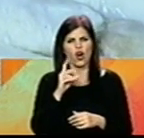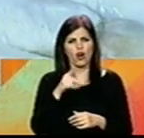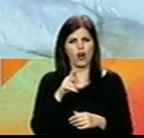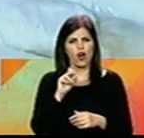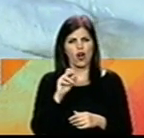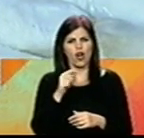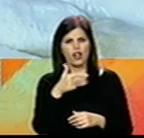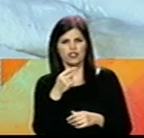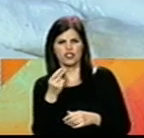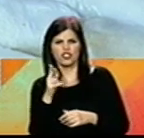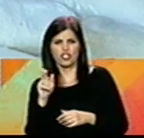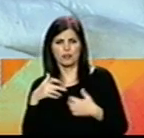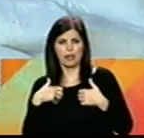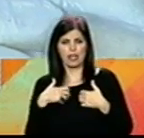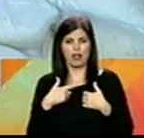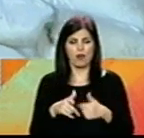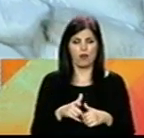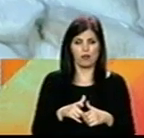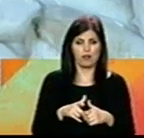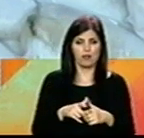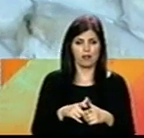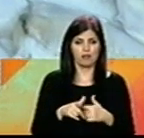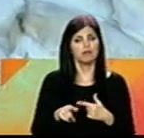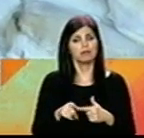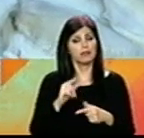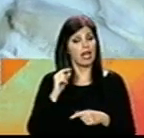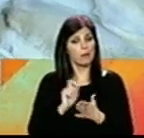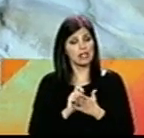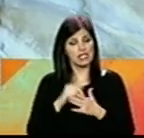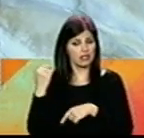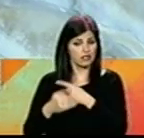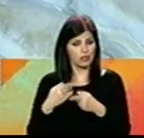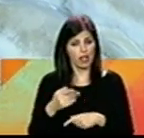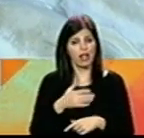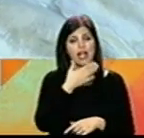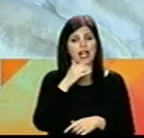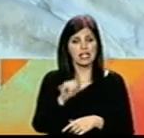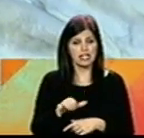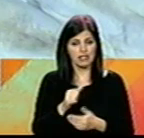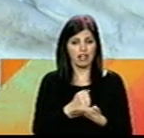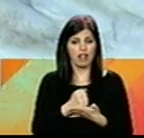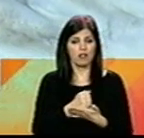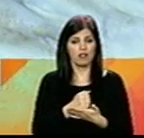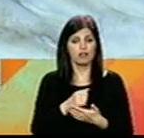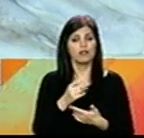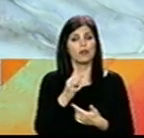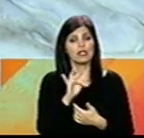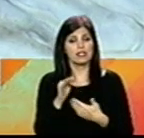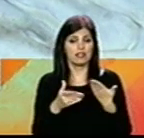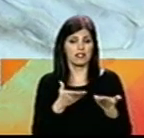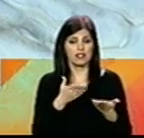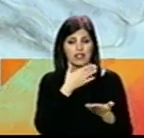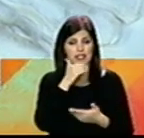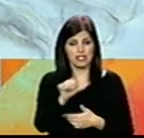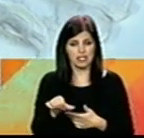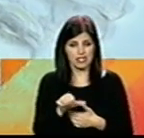pilpil. Uma receita muito tradicional. Sim? É uma receita muito tradicional. Sim, que para azeite de alho e pimenta caiena. 400 gramas de azeite. 60